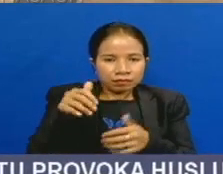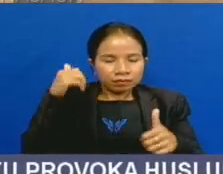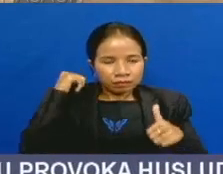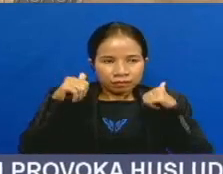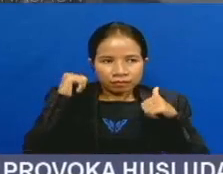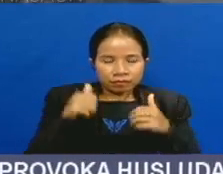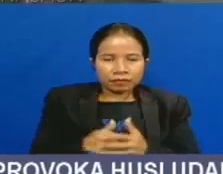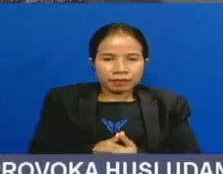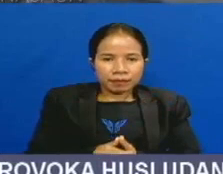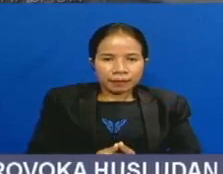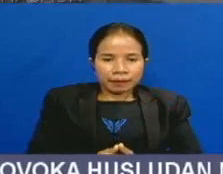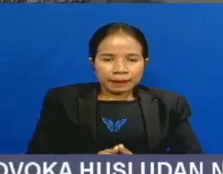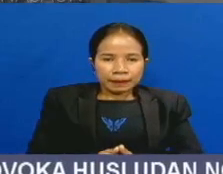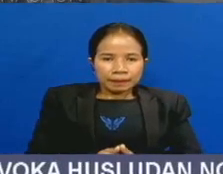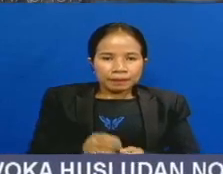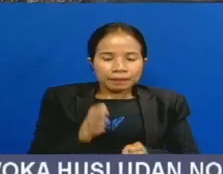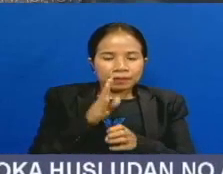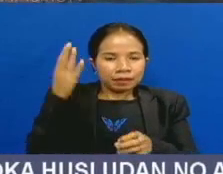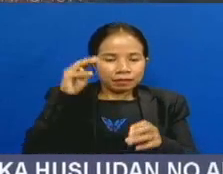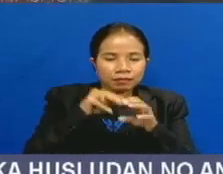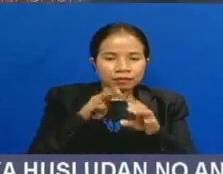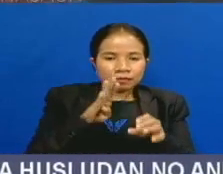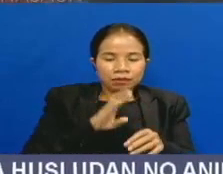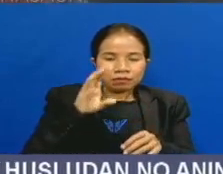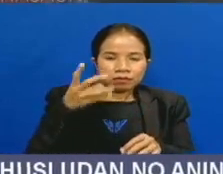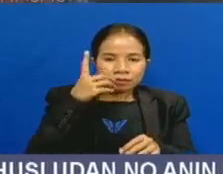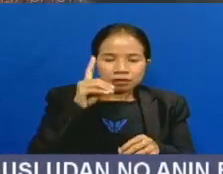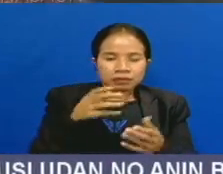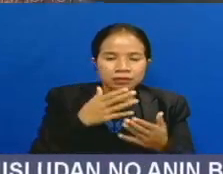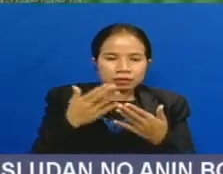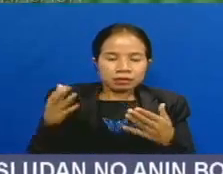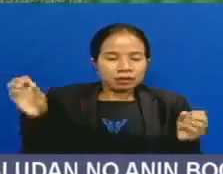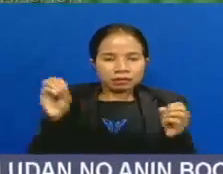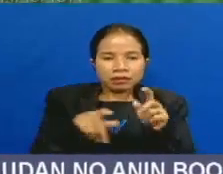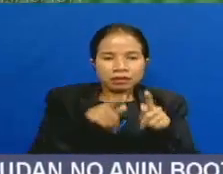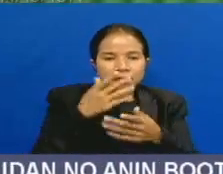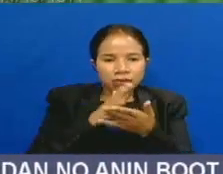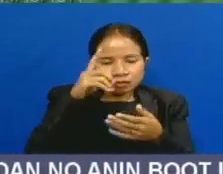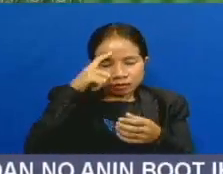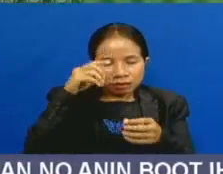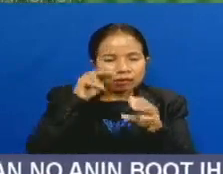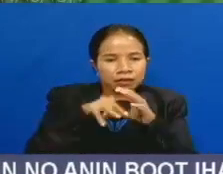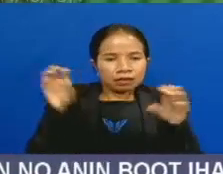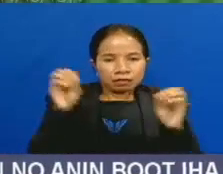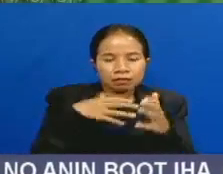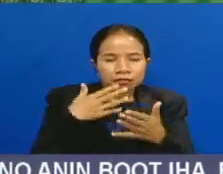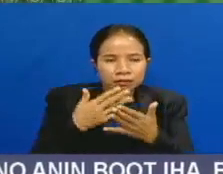atividade. Negociante e Mercado Vila Nova Baucau declara produto local la folin, tampa condição mercado la